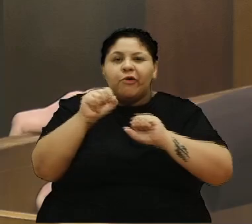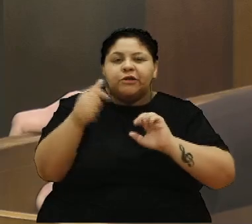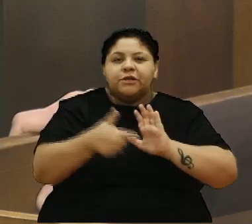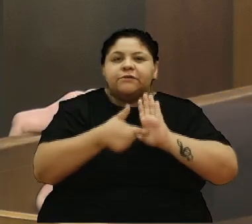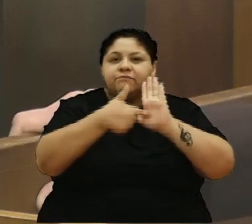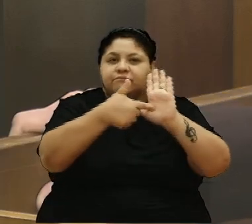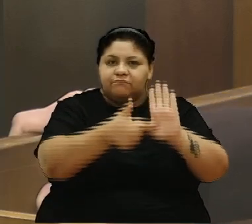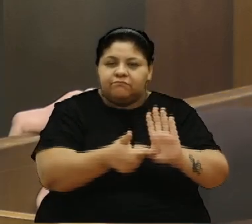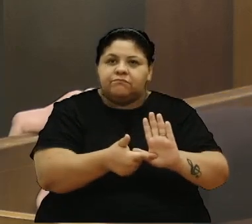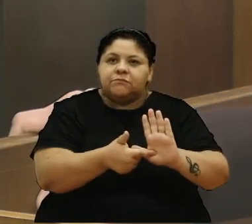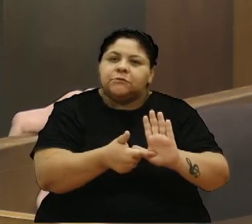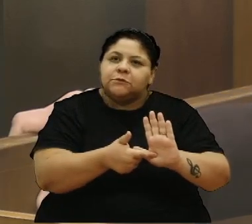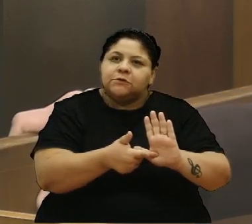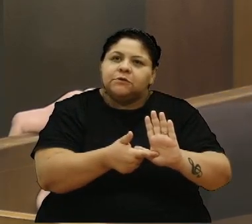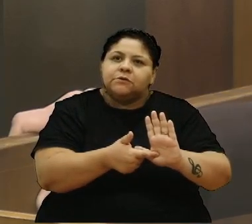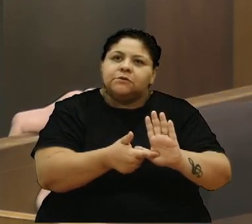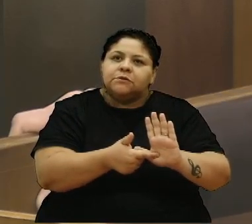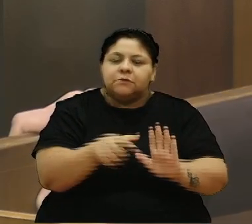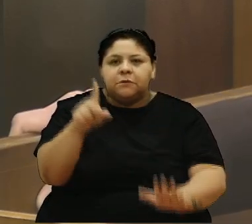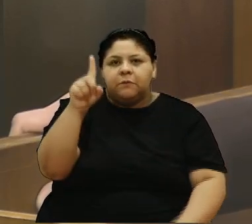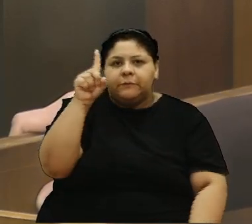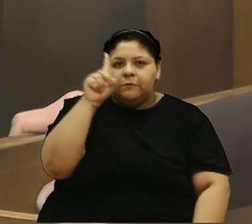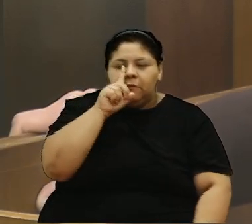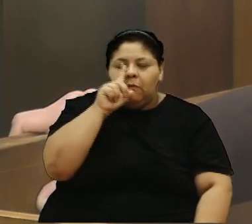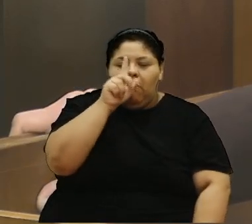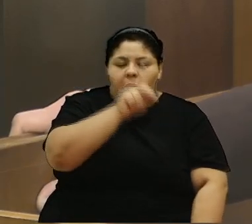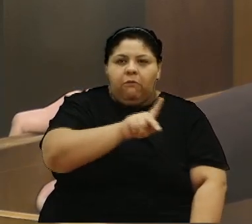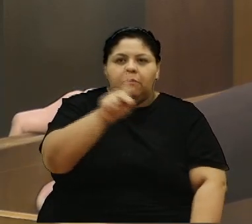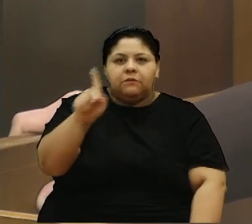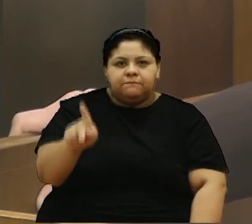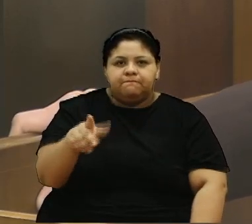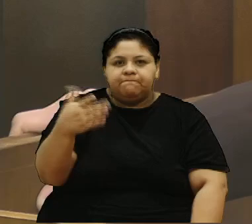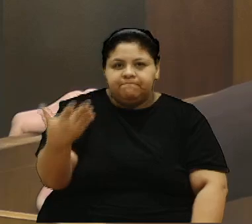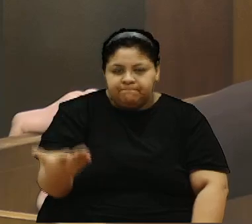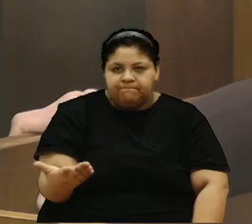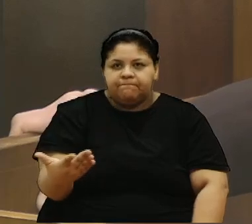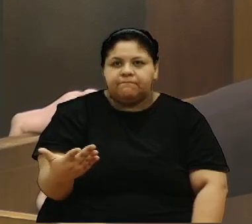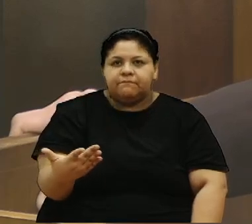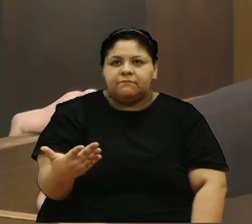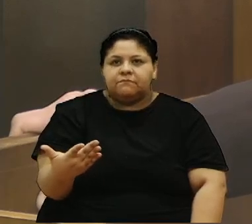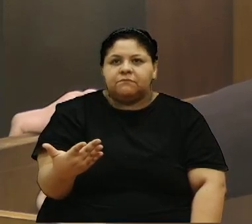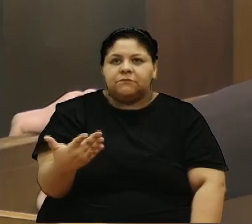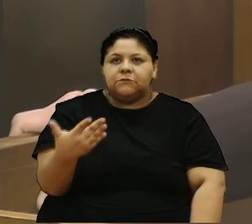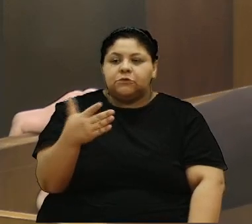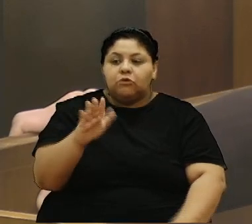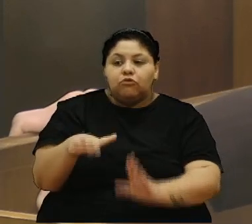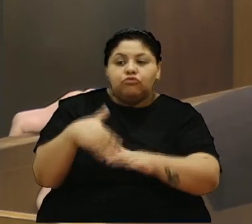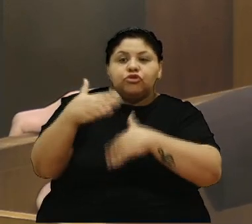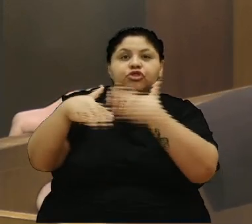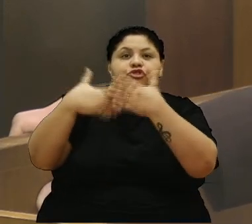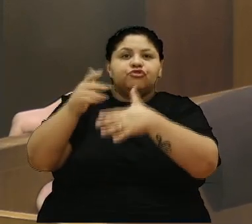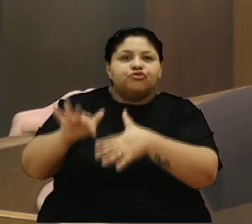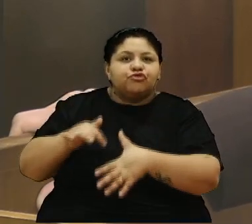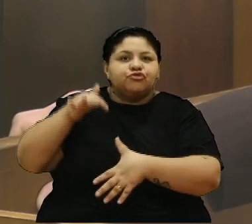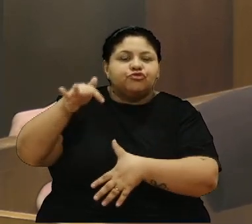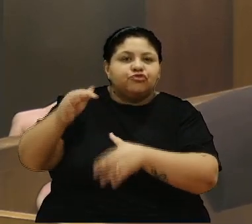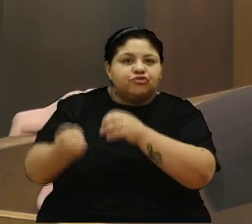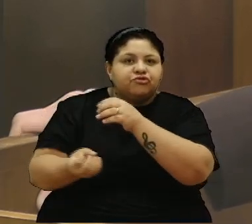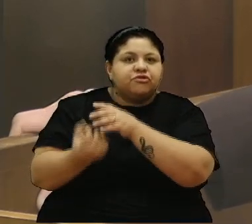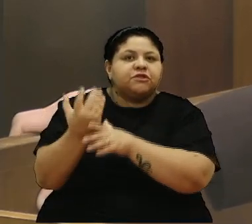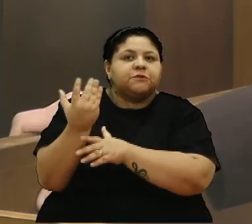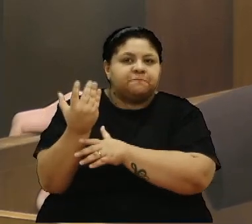apresentar a essas mães, esses professores, de avanços futuros que irão surgir em